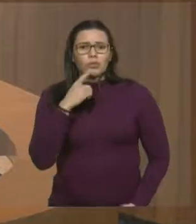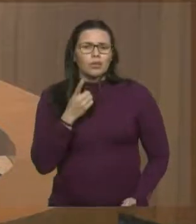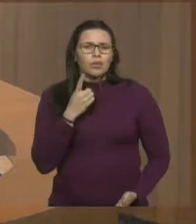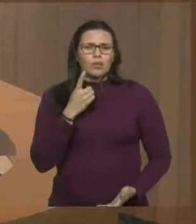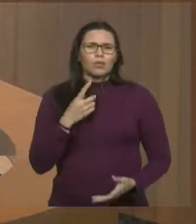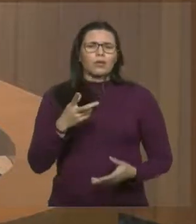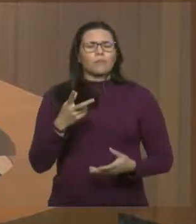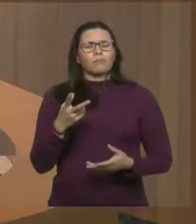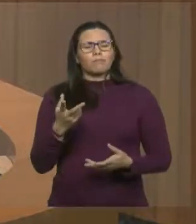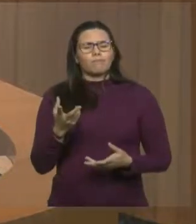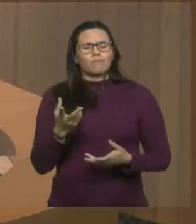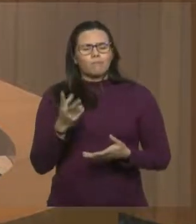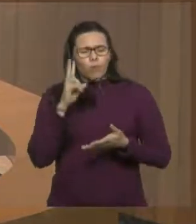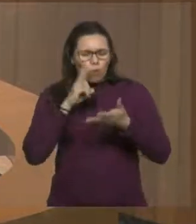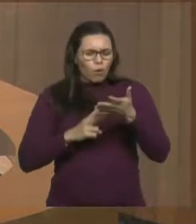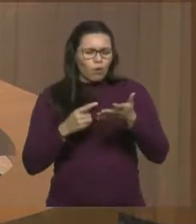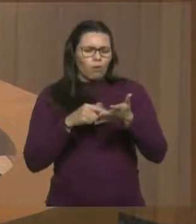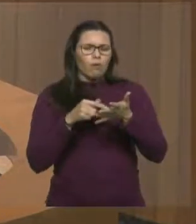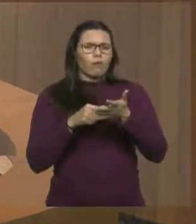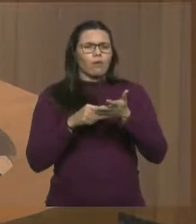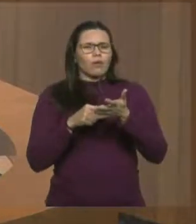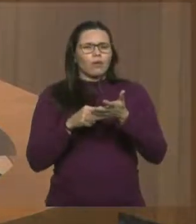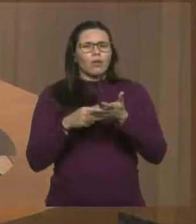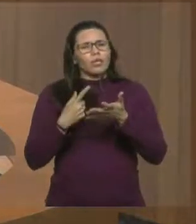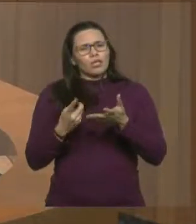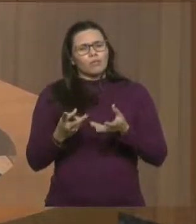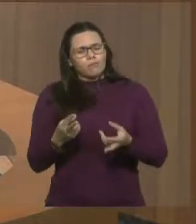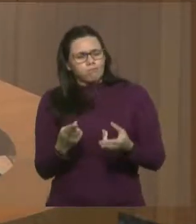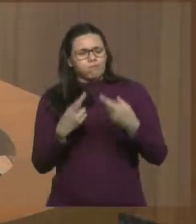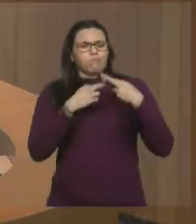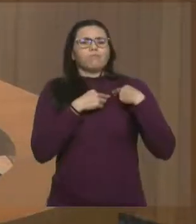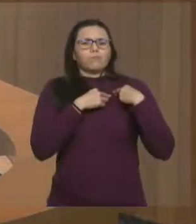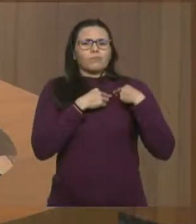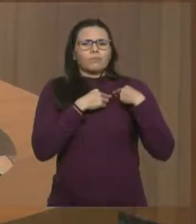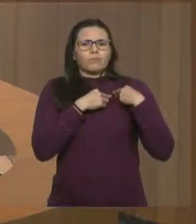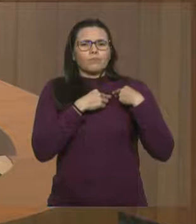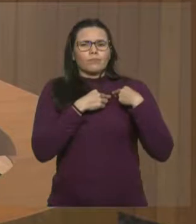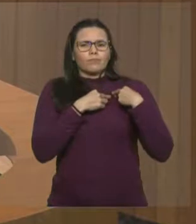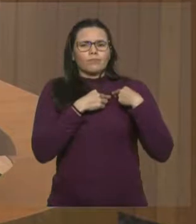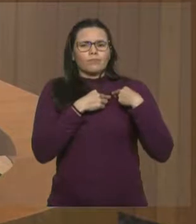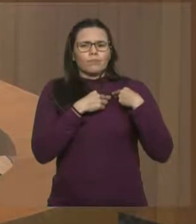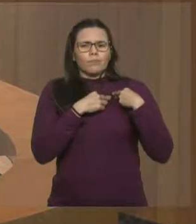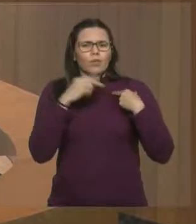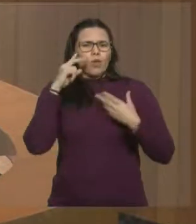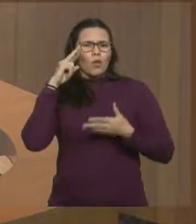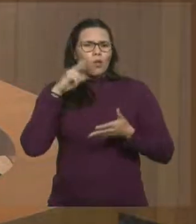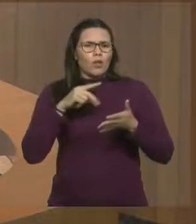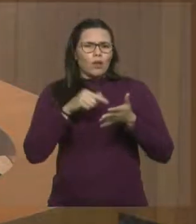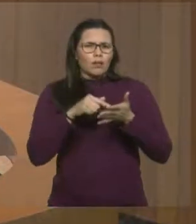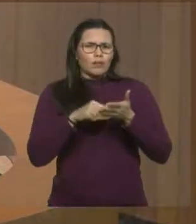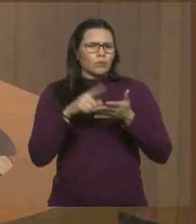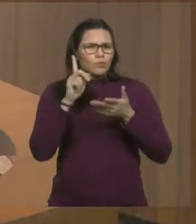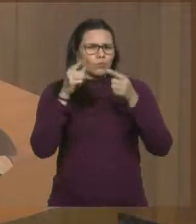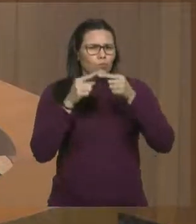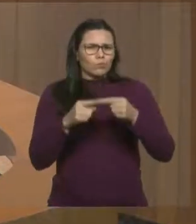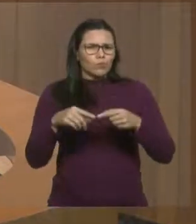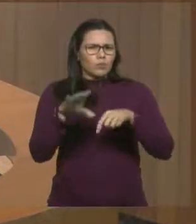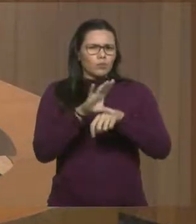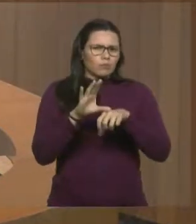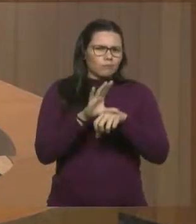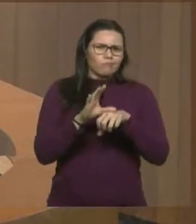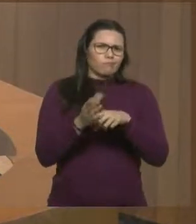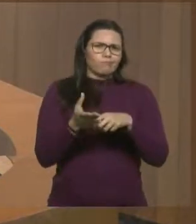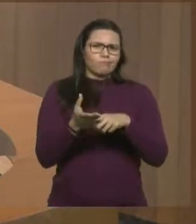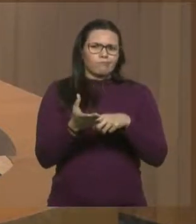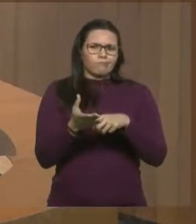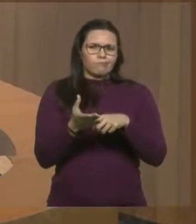si, para enfrentar o problema, e ver que tem uma inconstitucionalidade na lei, e chamar e dizer que o Ministério Público não pode